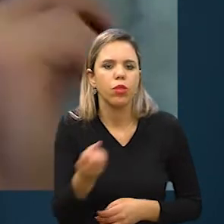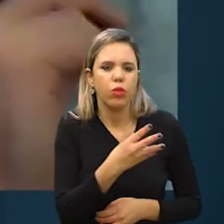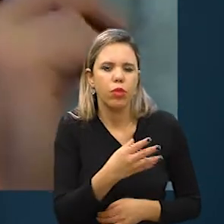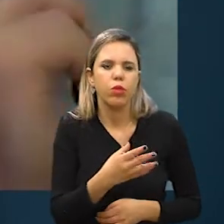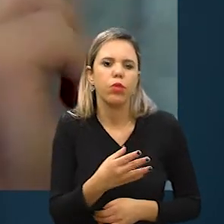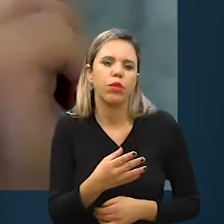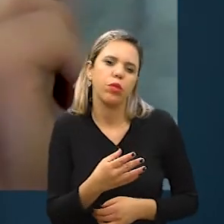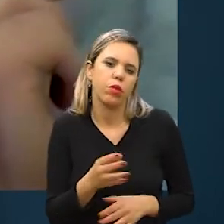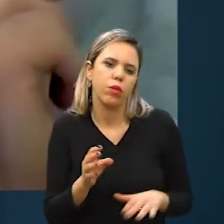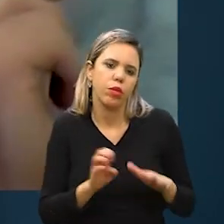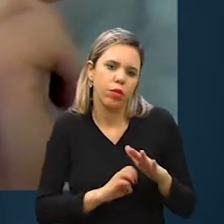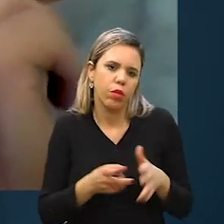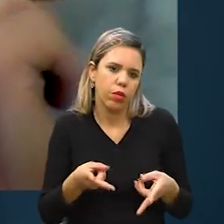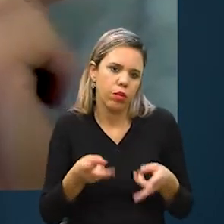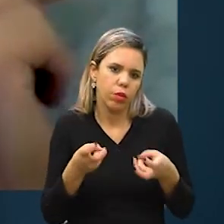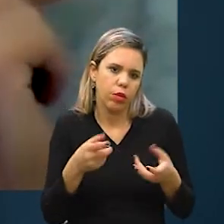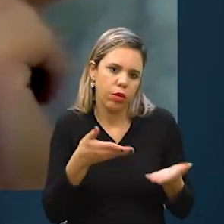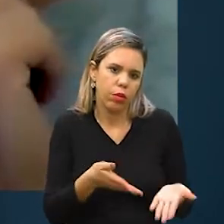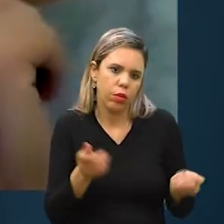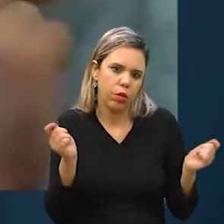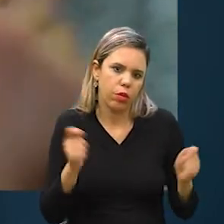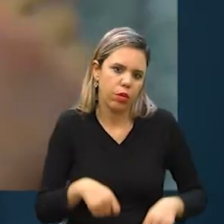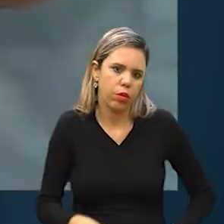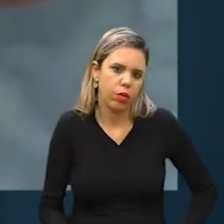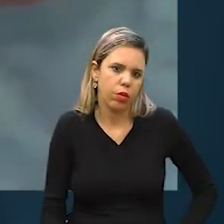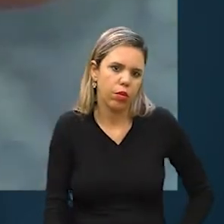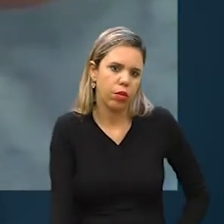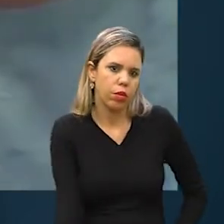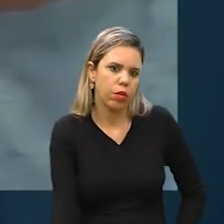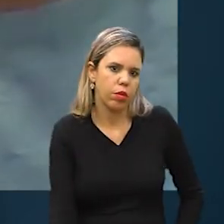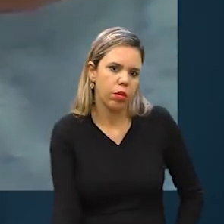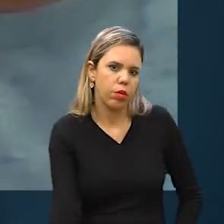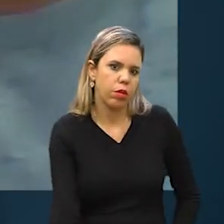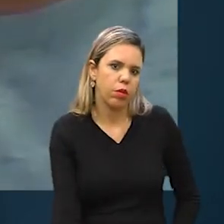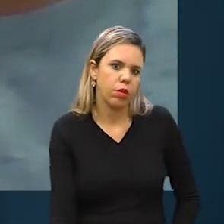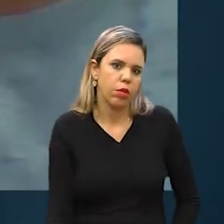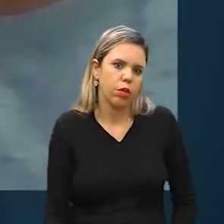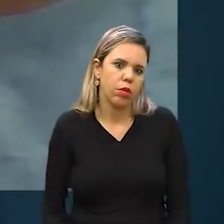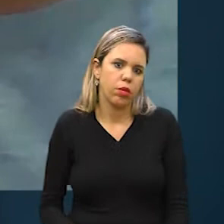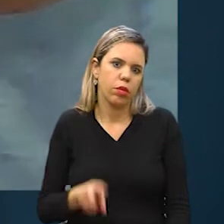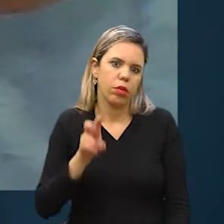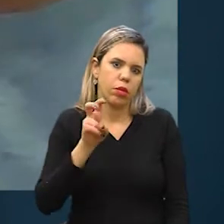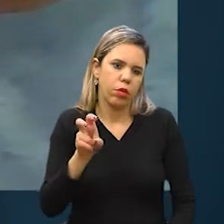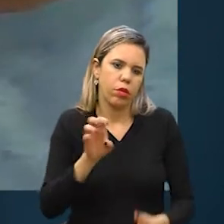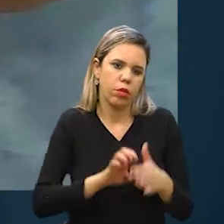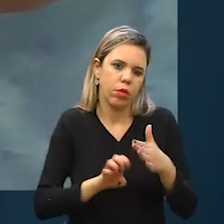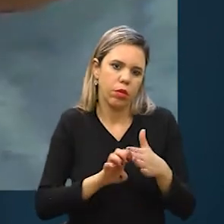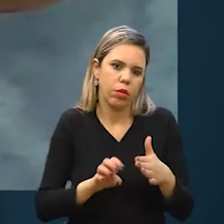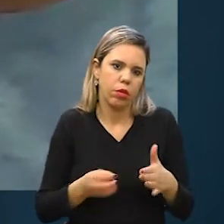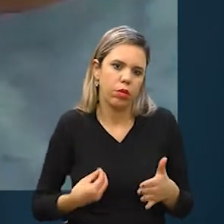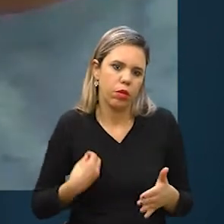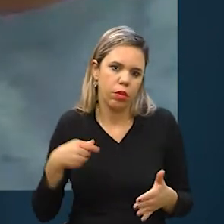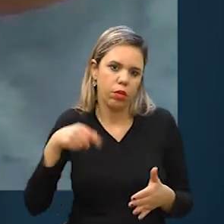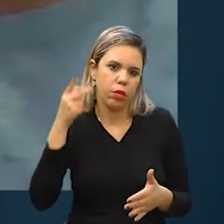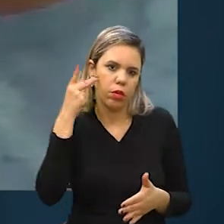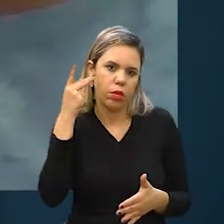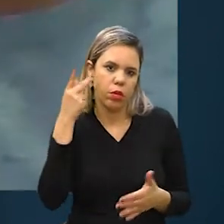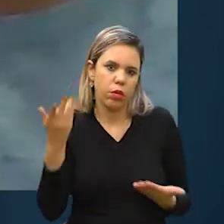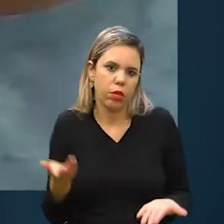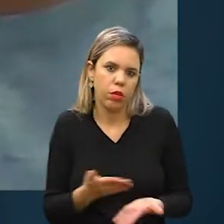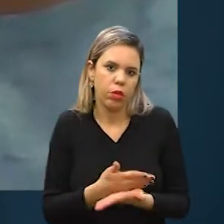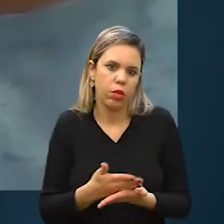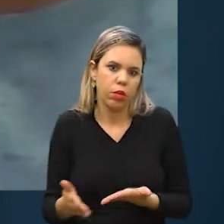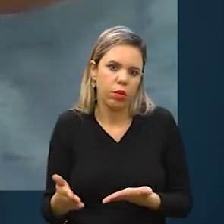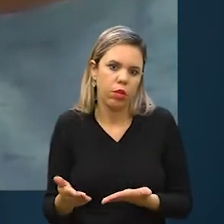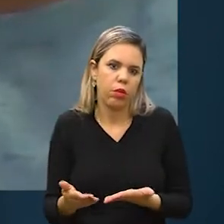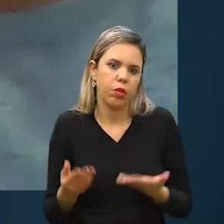novos franqueados, porque eles viram que aquilo era possível. Então, através daquelas 5 franquias que estavam aqui em São Paulo,